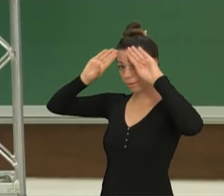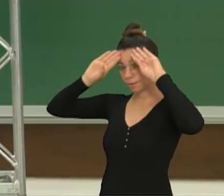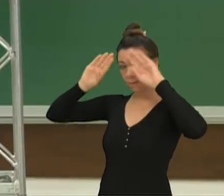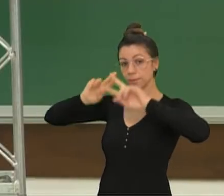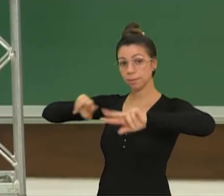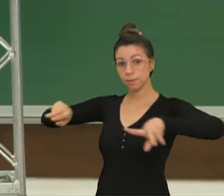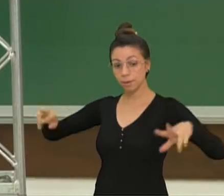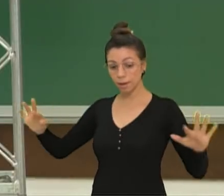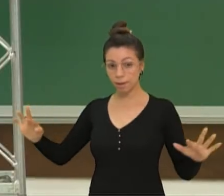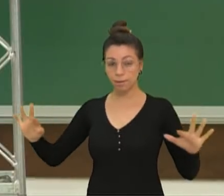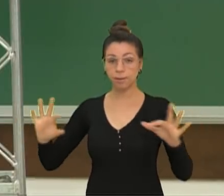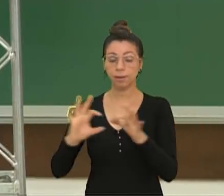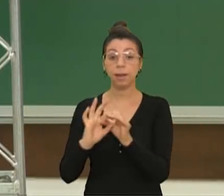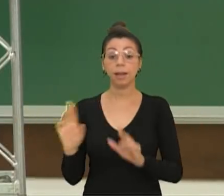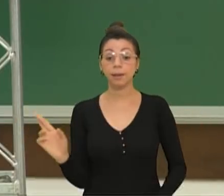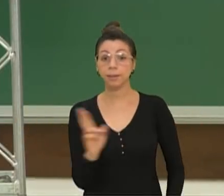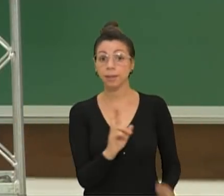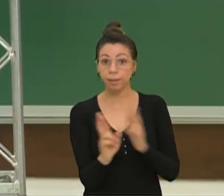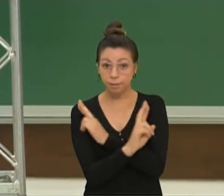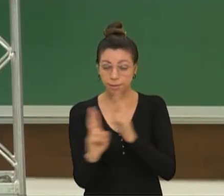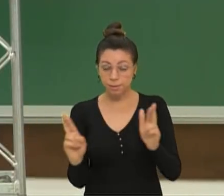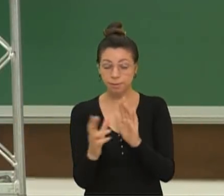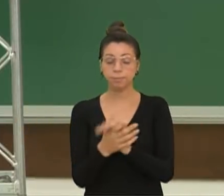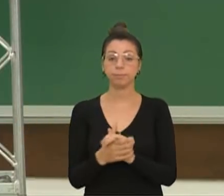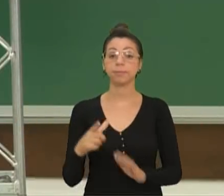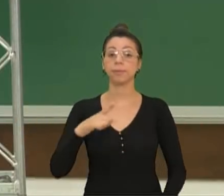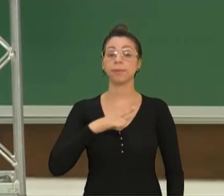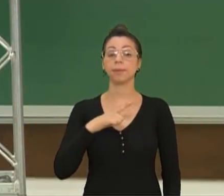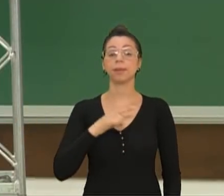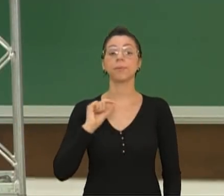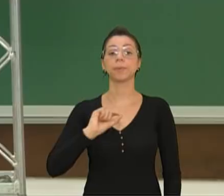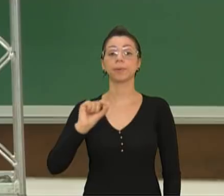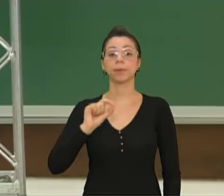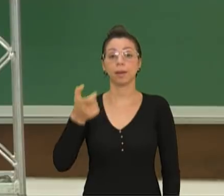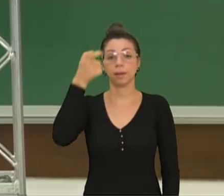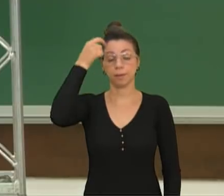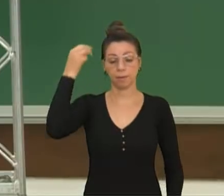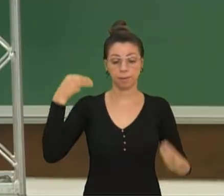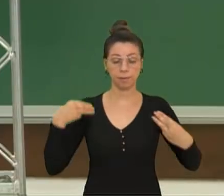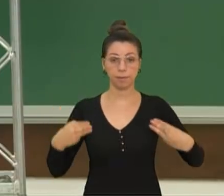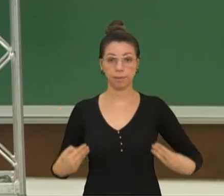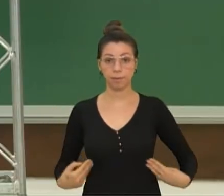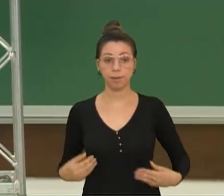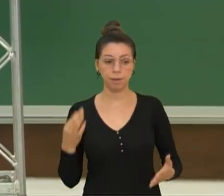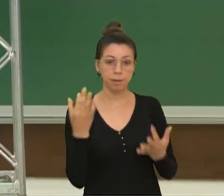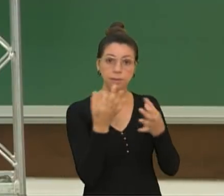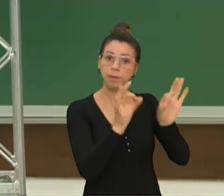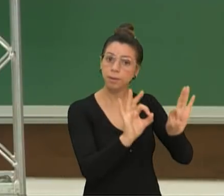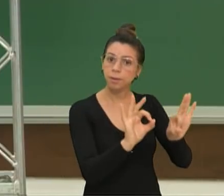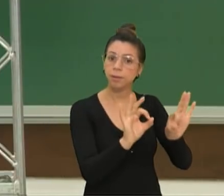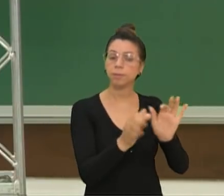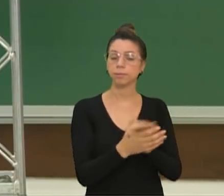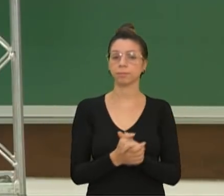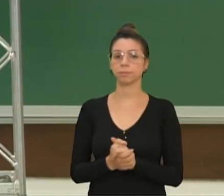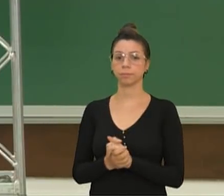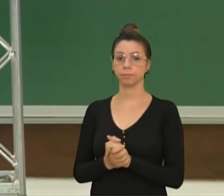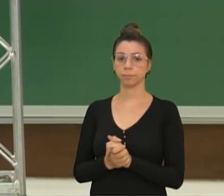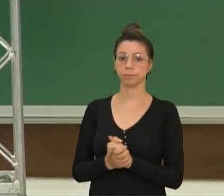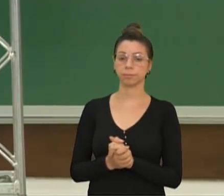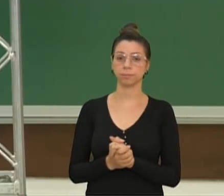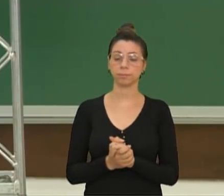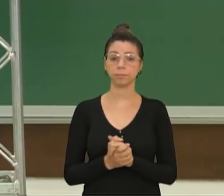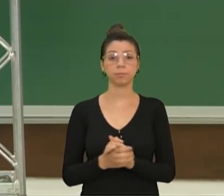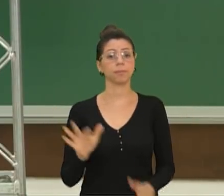pessoa. Há um sistema moral pautado no que é certo e que cada indivíduo deve prestar a seu orixá? Certo e errado?